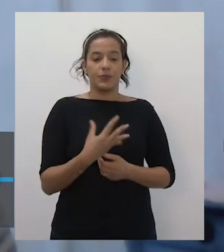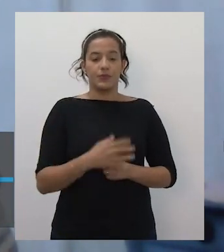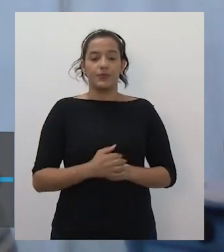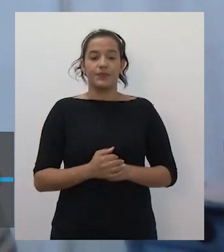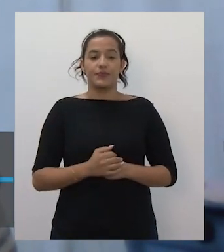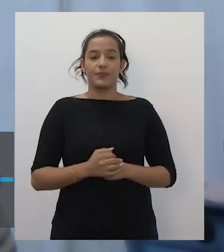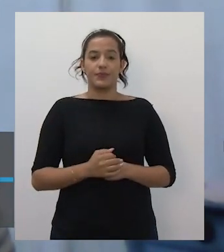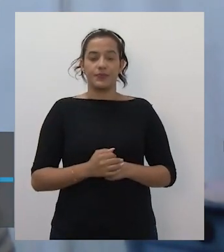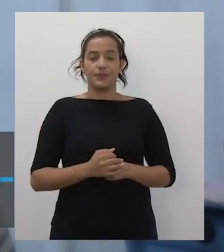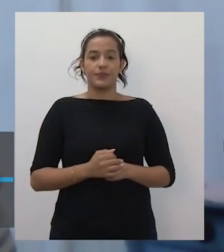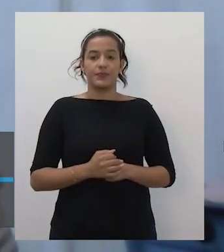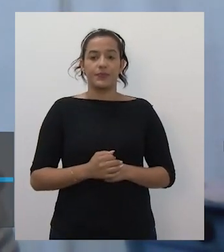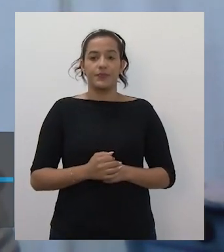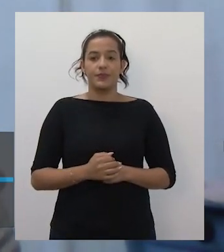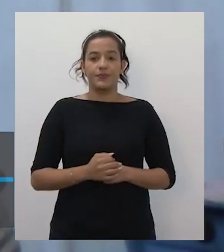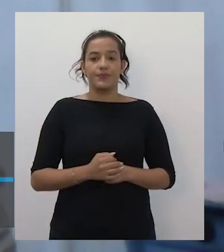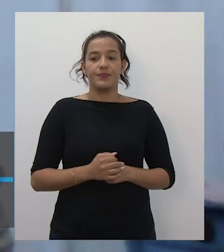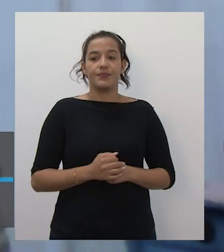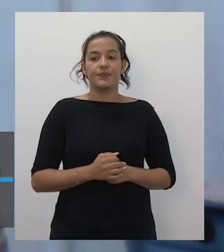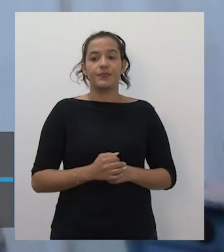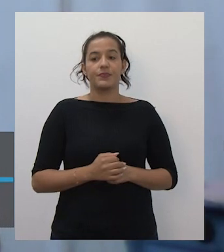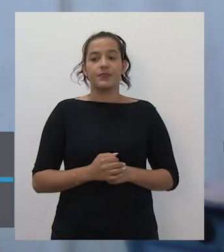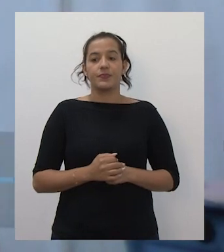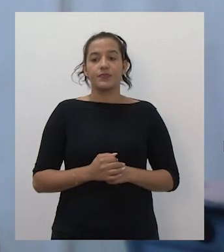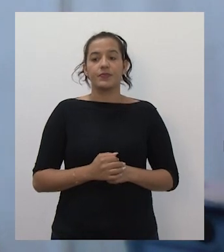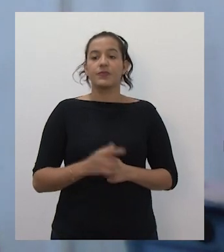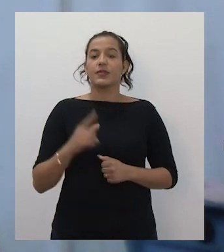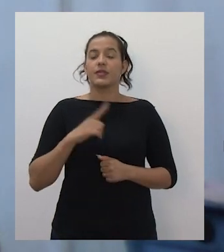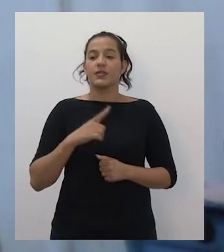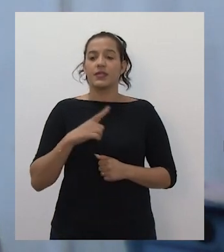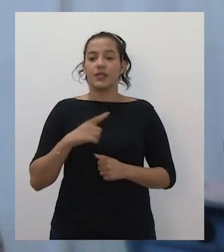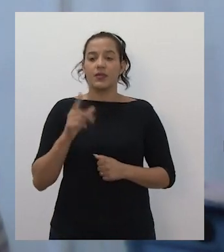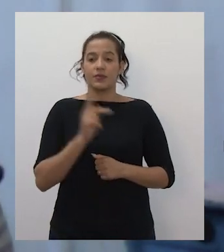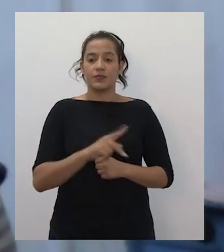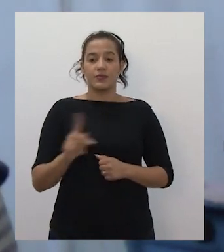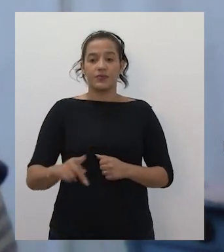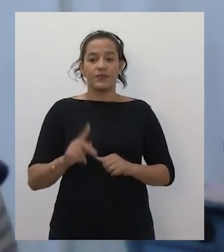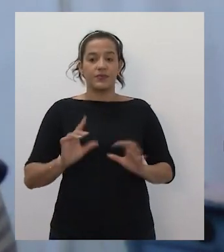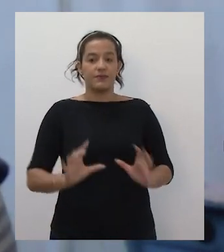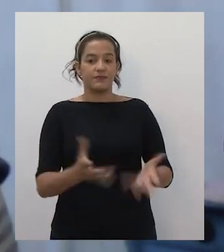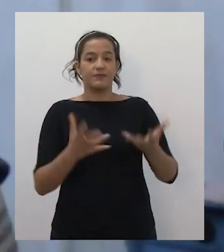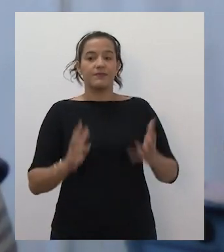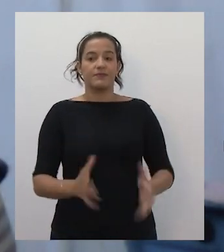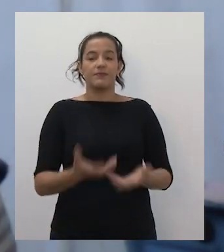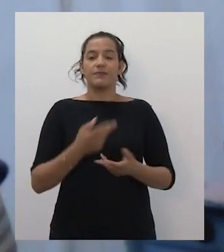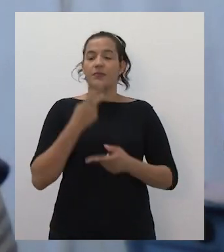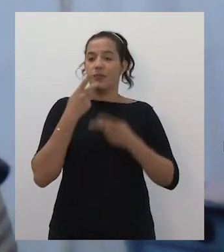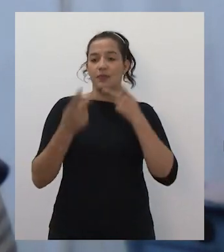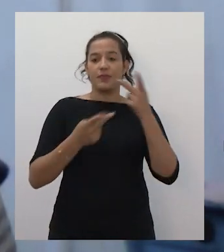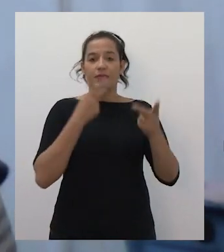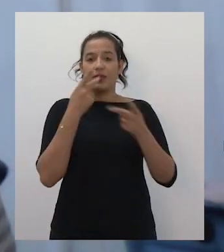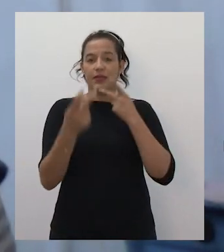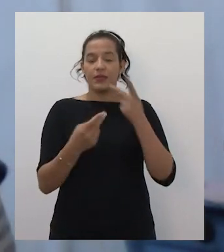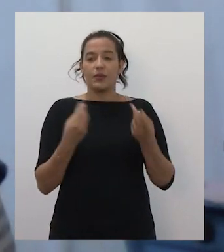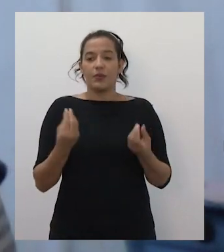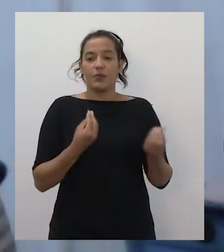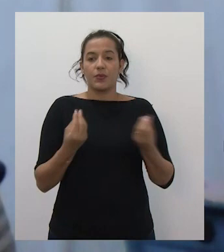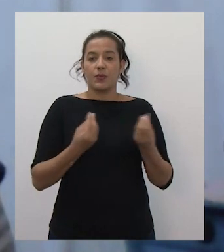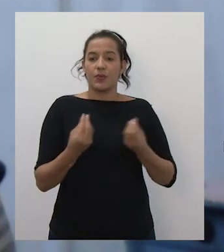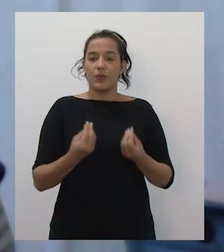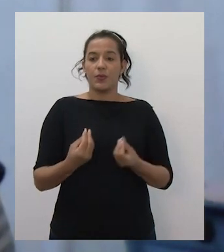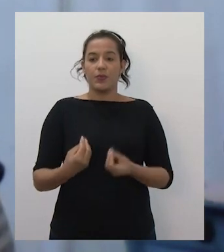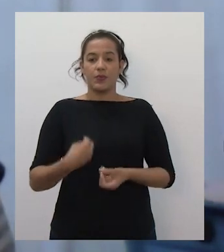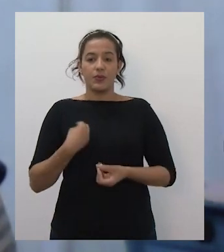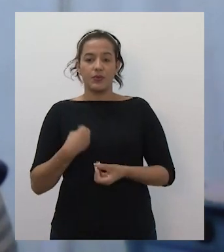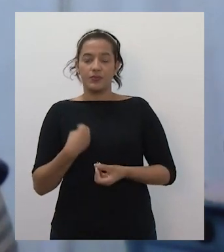No decorrer desse ano. E aí, os professores se animaram também para contar um pouquinho de como tem sido abrir-se